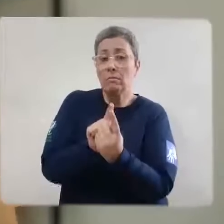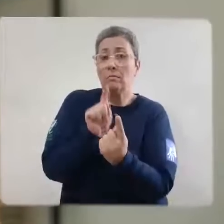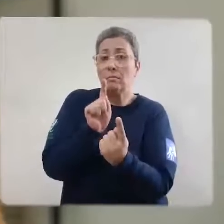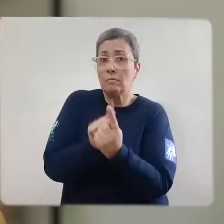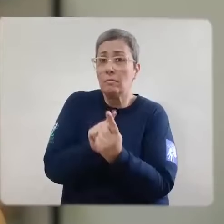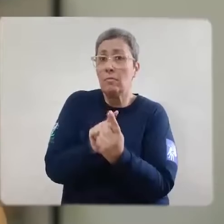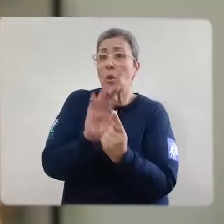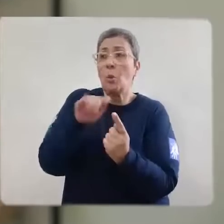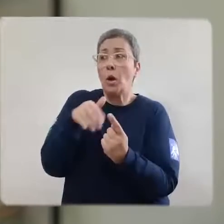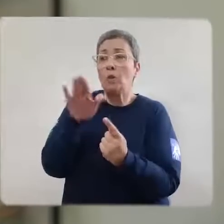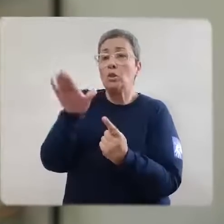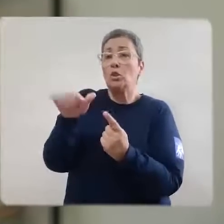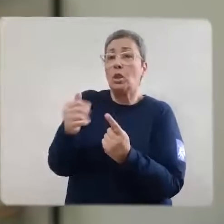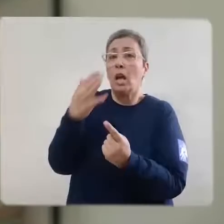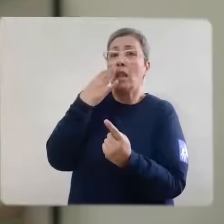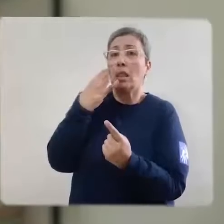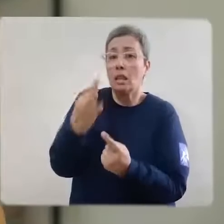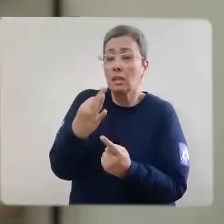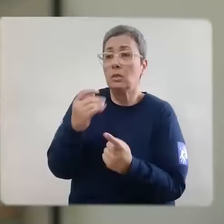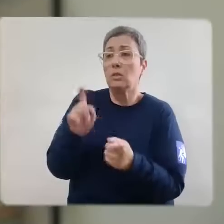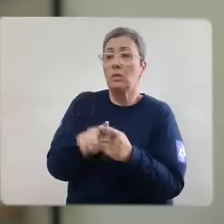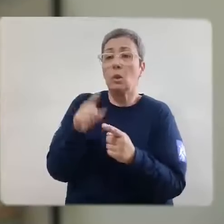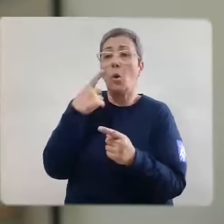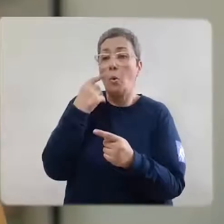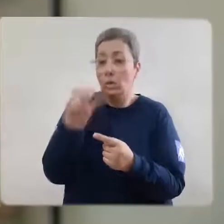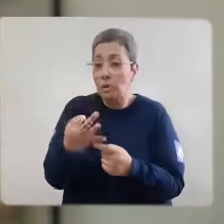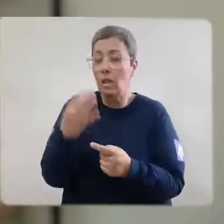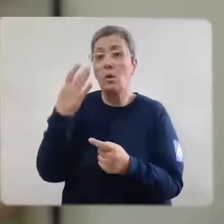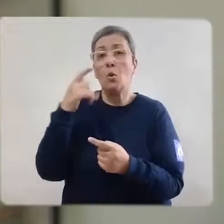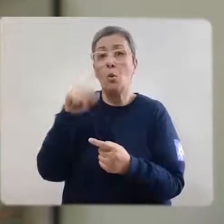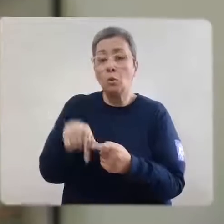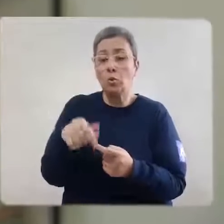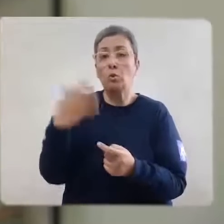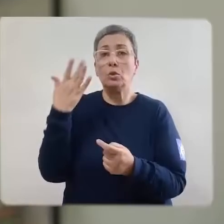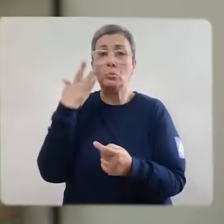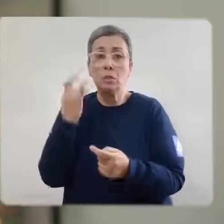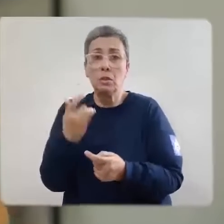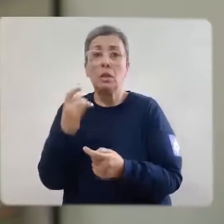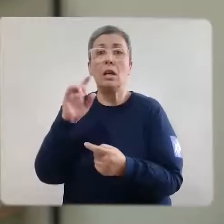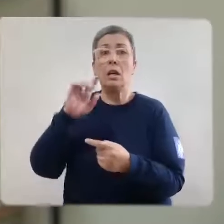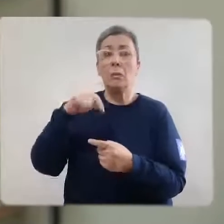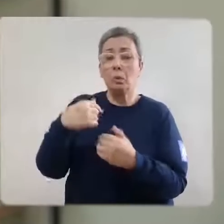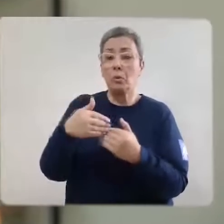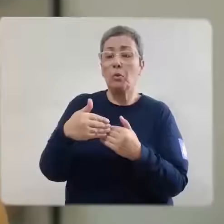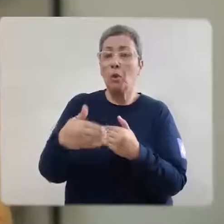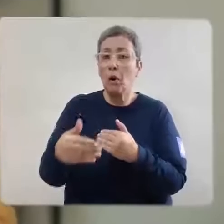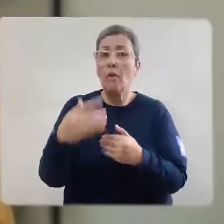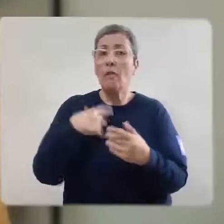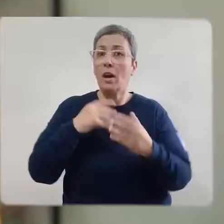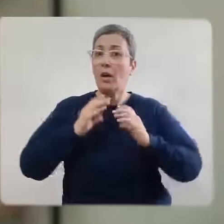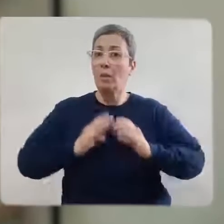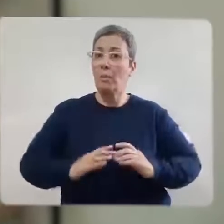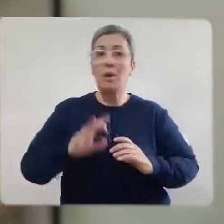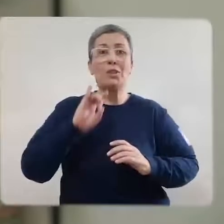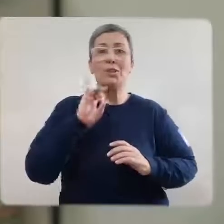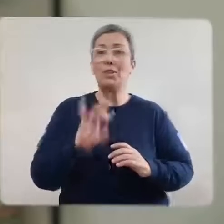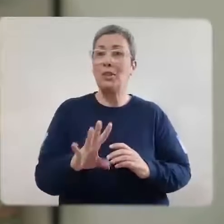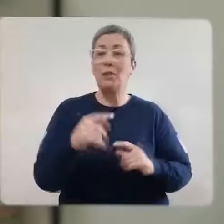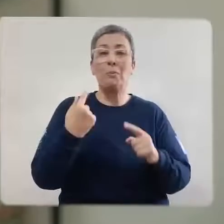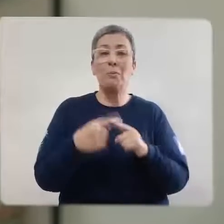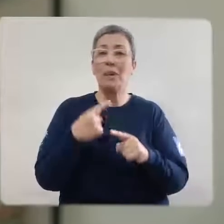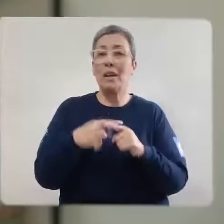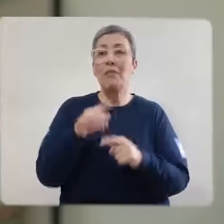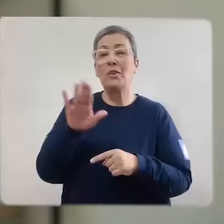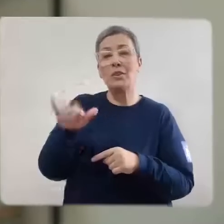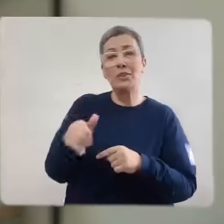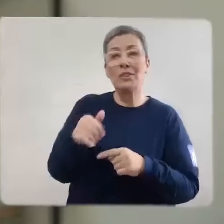atendendo quando eu chamo atenção. Então, eu chamo atenção hoje, eu chamo atenção amanhã, daqui a pouco ele se comporta somente dessa